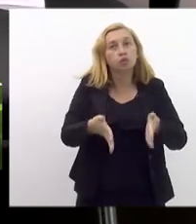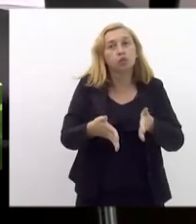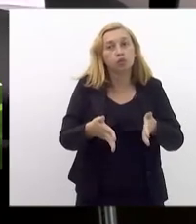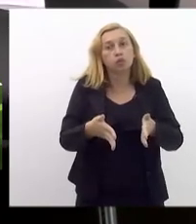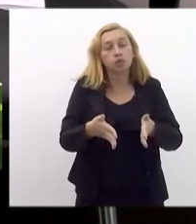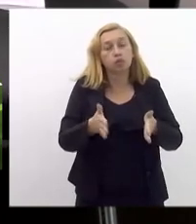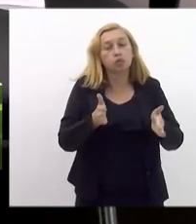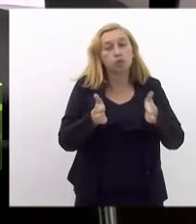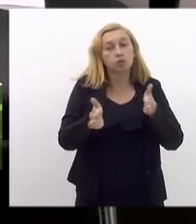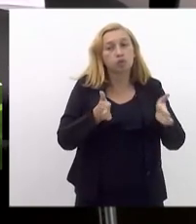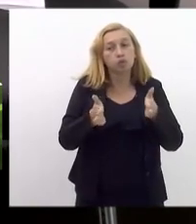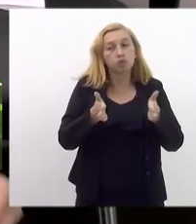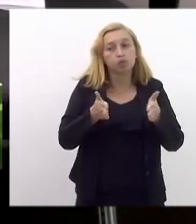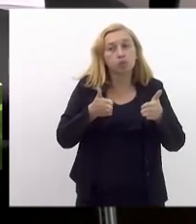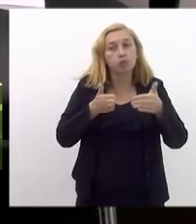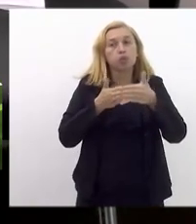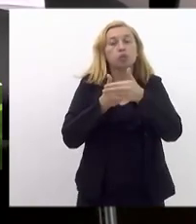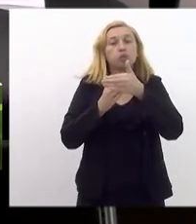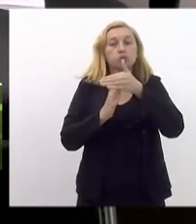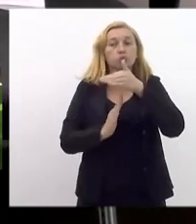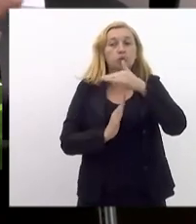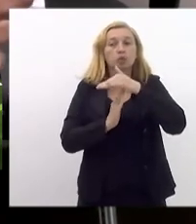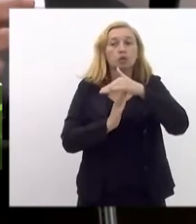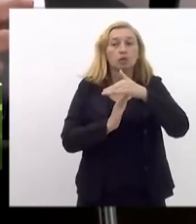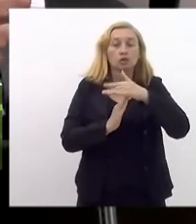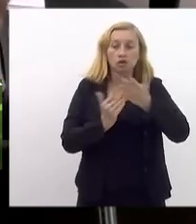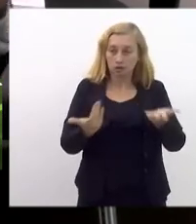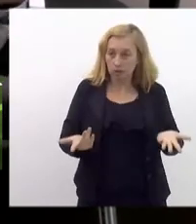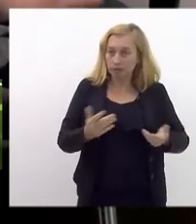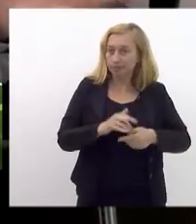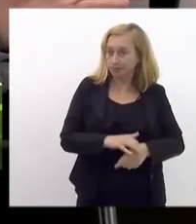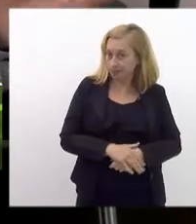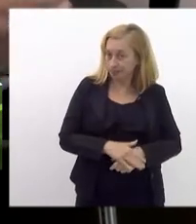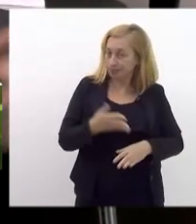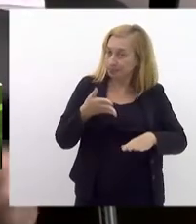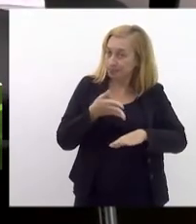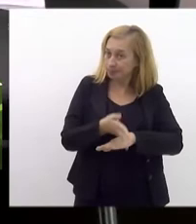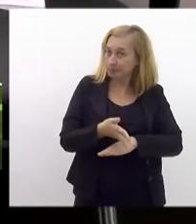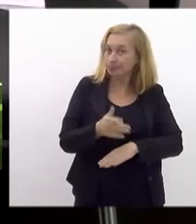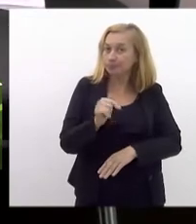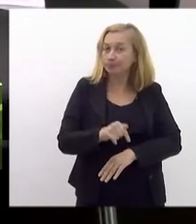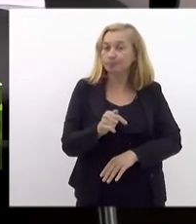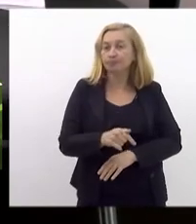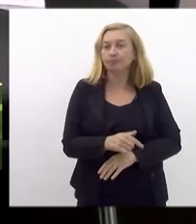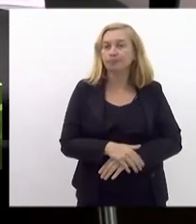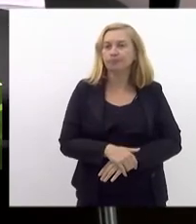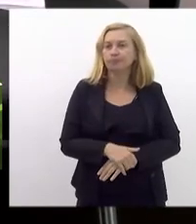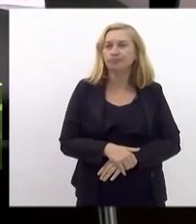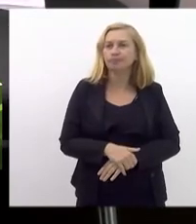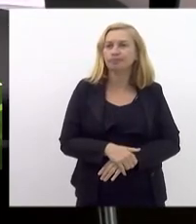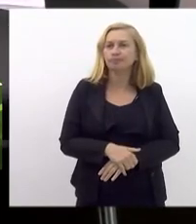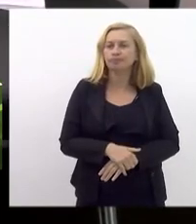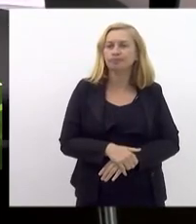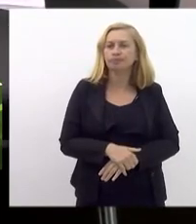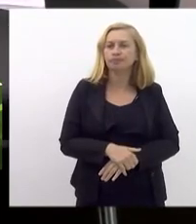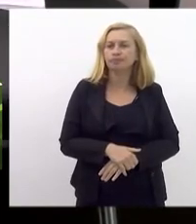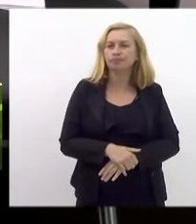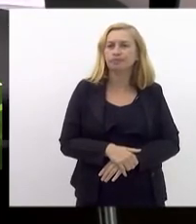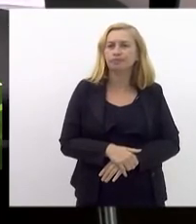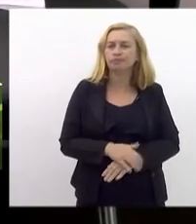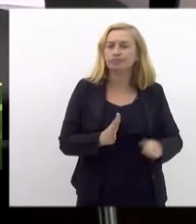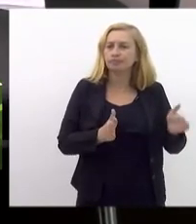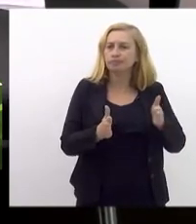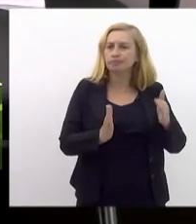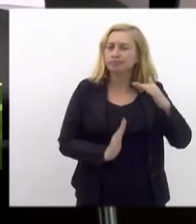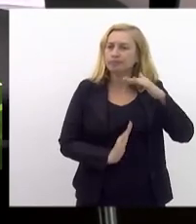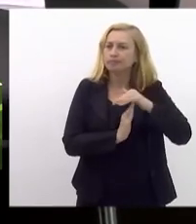um prazo limite para que as contribuições chegassem aqui, de tal maneira que, a partir desse prazo